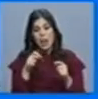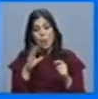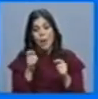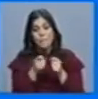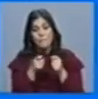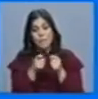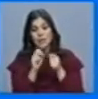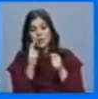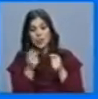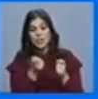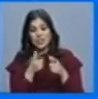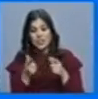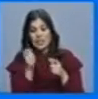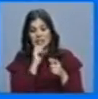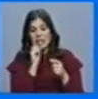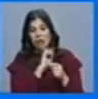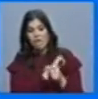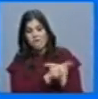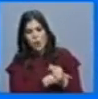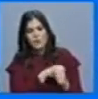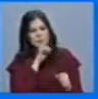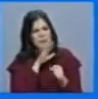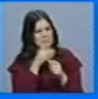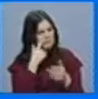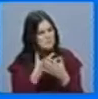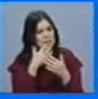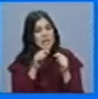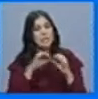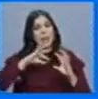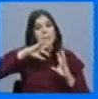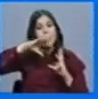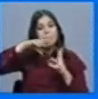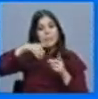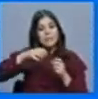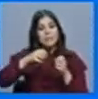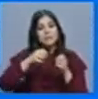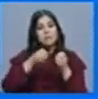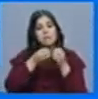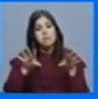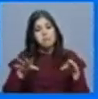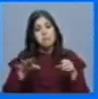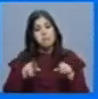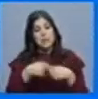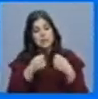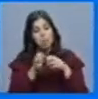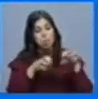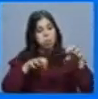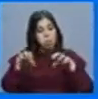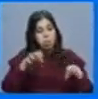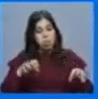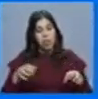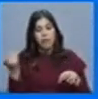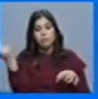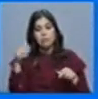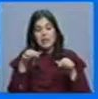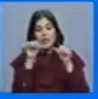duas estrelas, sofreu forças de marés extraordinárias e esse planeta, autenticamente, fragmentou-se. E eis que chegou ao nosso sistema solar